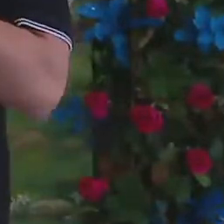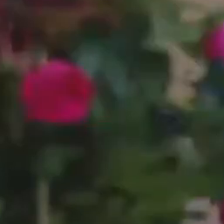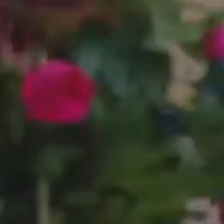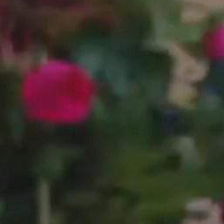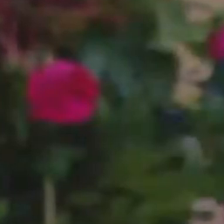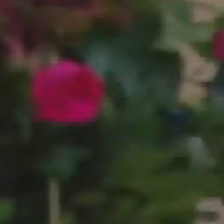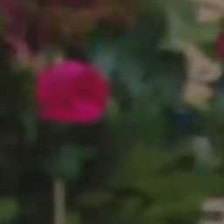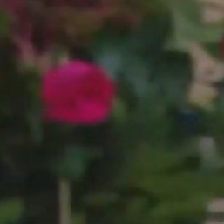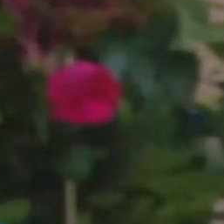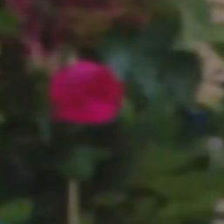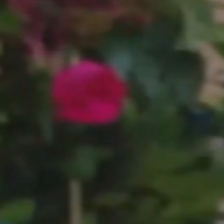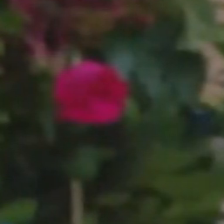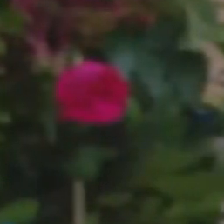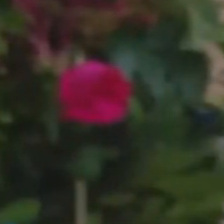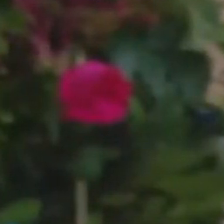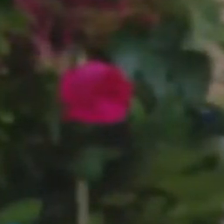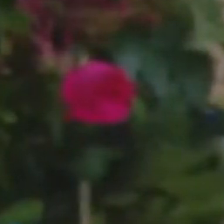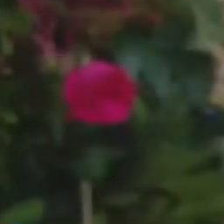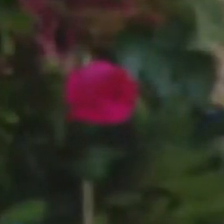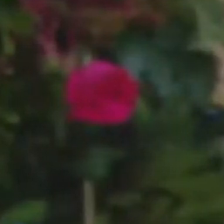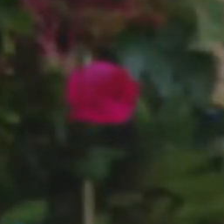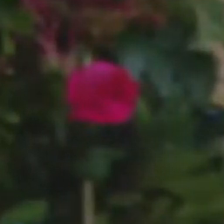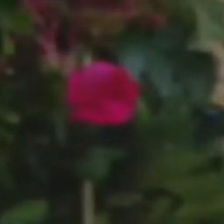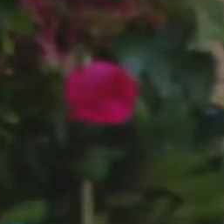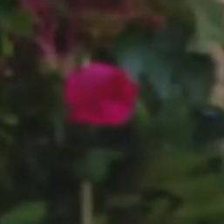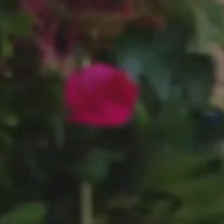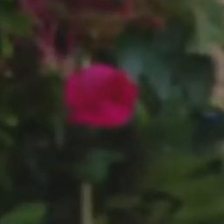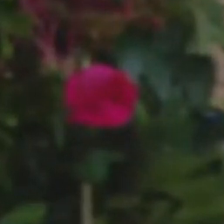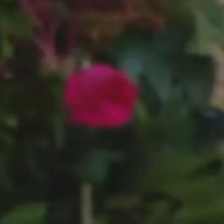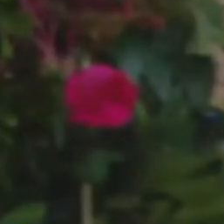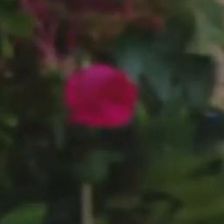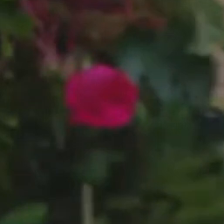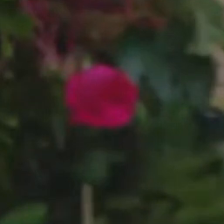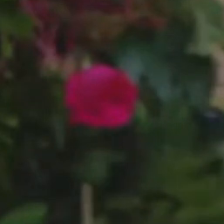Por isso, vai ligando para nós no